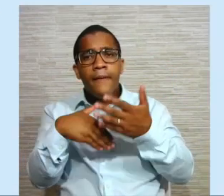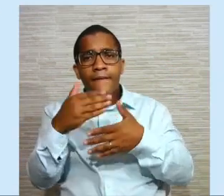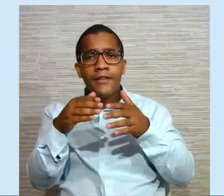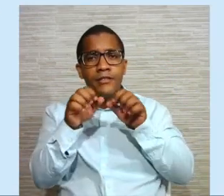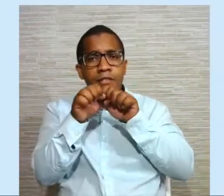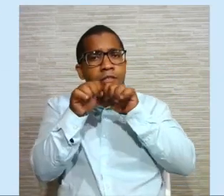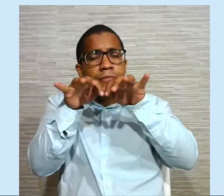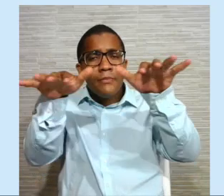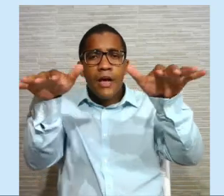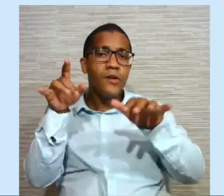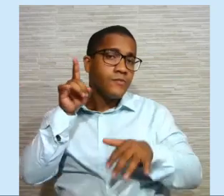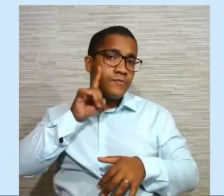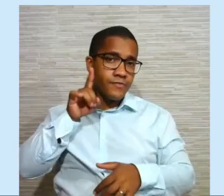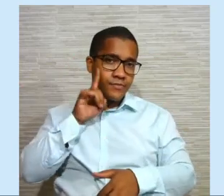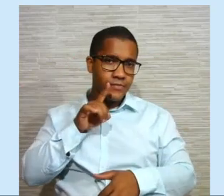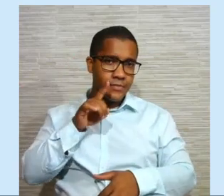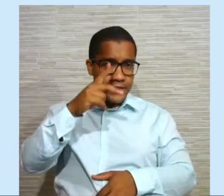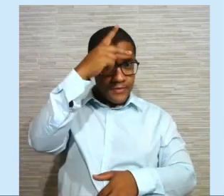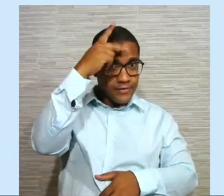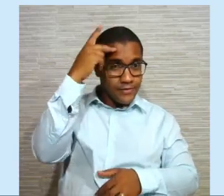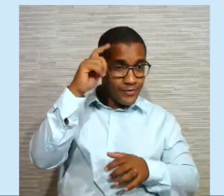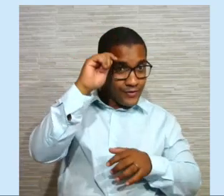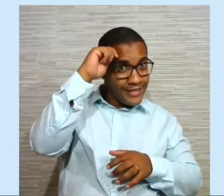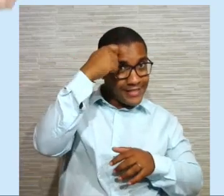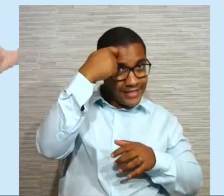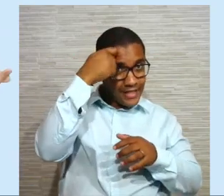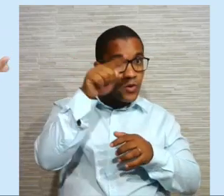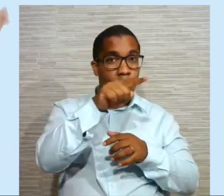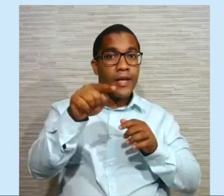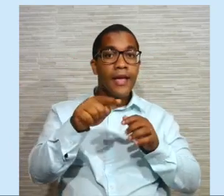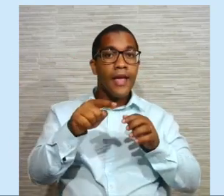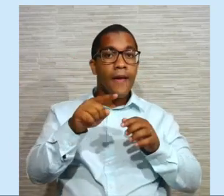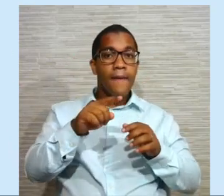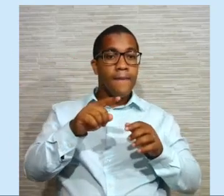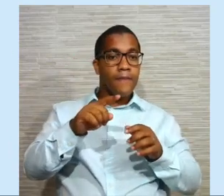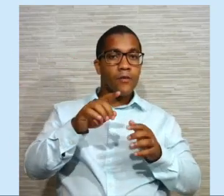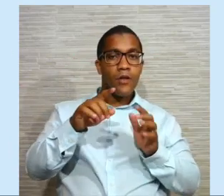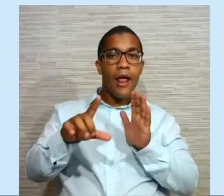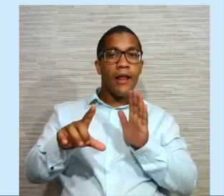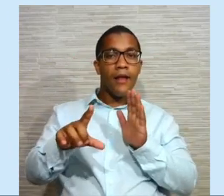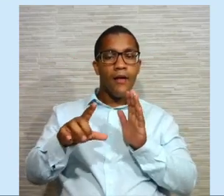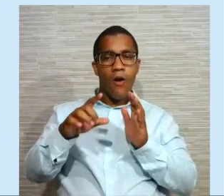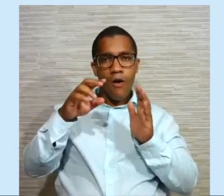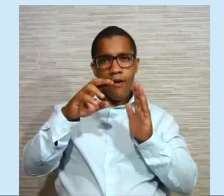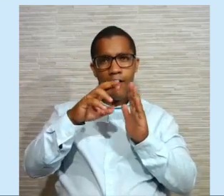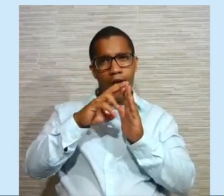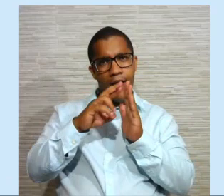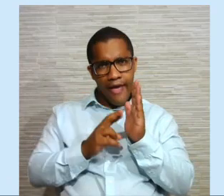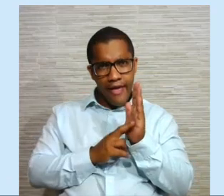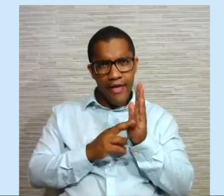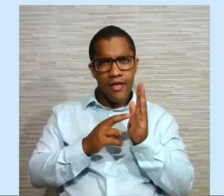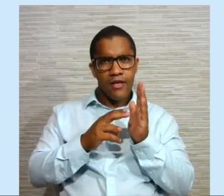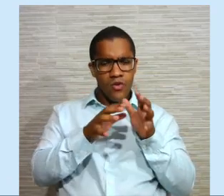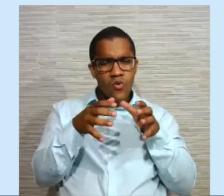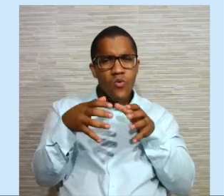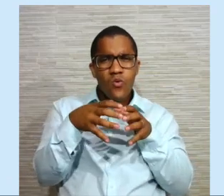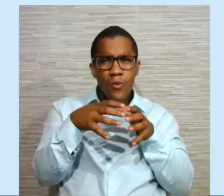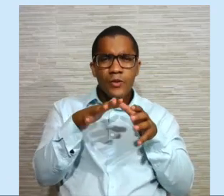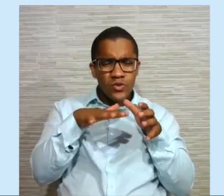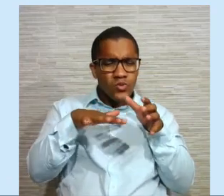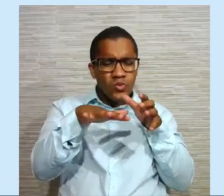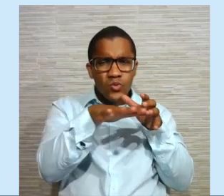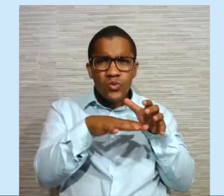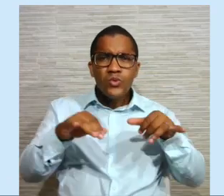Unidos. Os negros se rebelaram contra a ordem vigente. Então, como eu falei antes, era a vez da minoria, né? Aquela